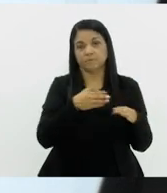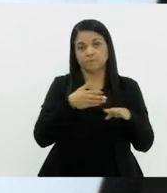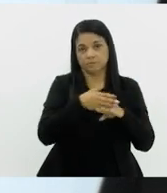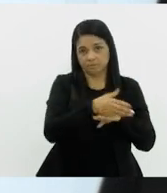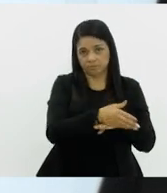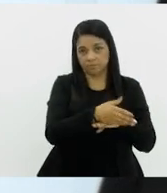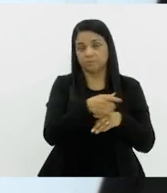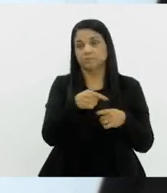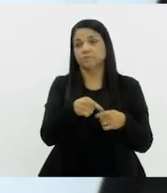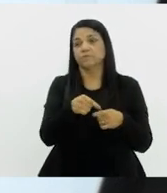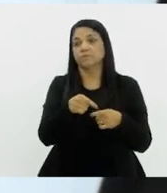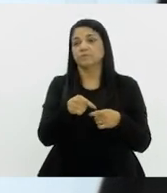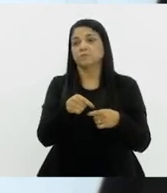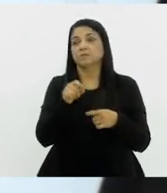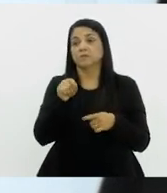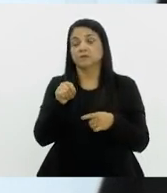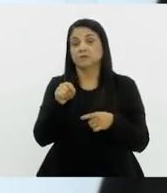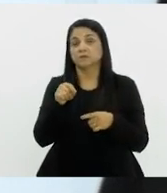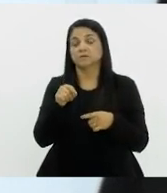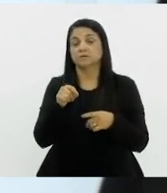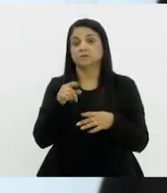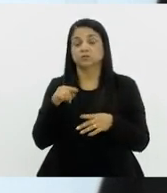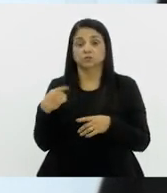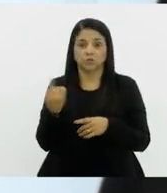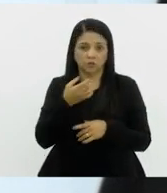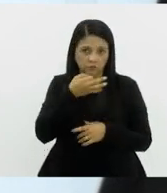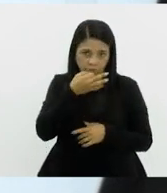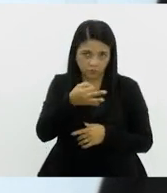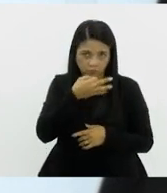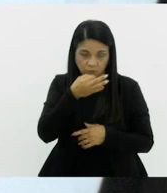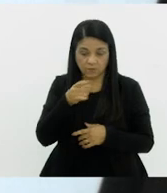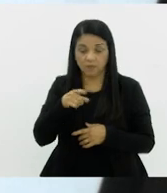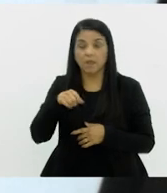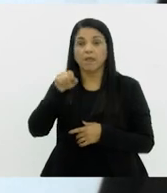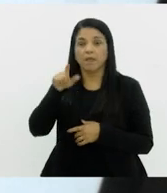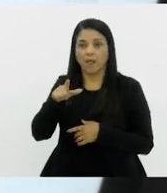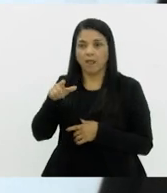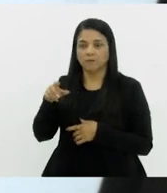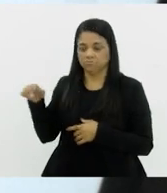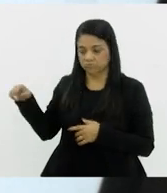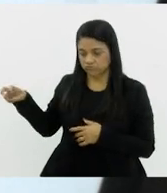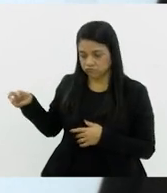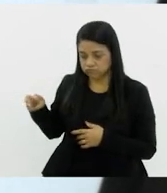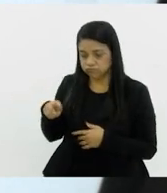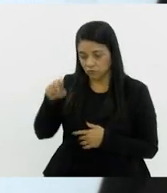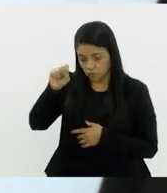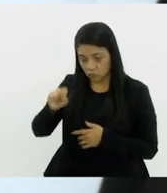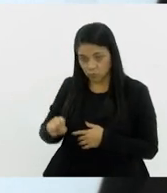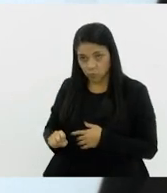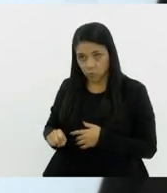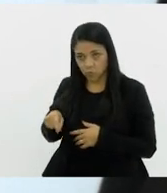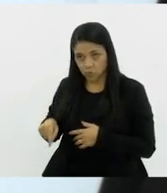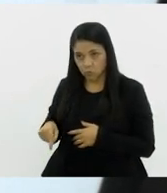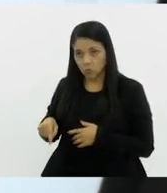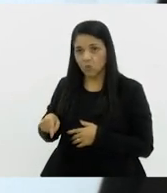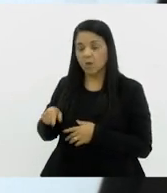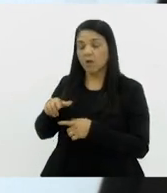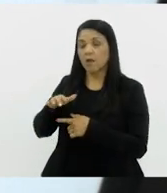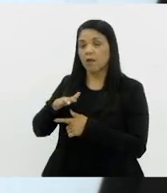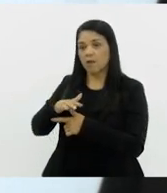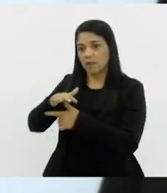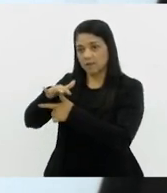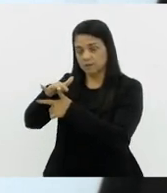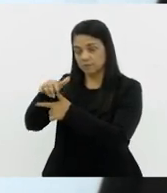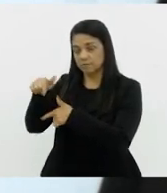adotaremos imediatamente, que as entradas para quem vem da Zona Sul se deem exclusivamente pela posição Praça, evitando,